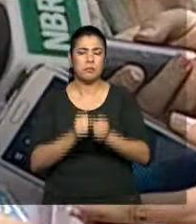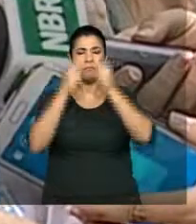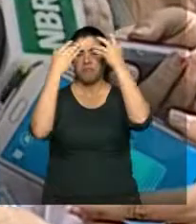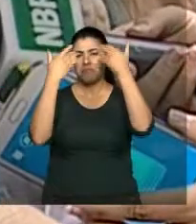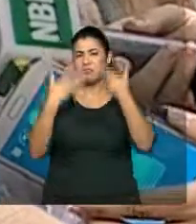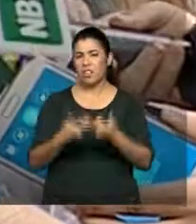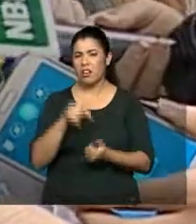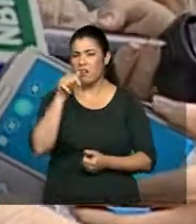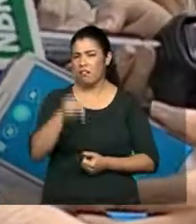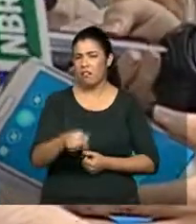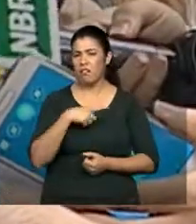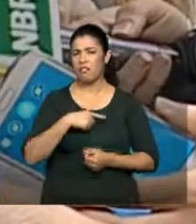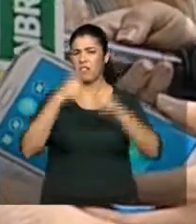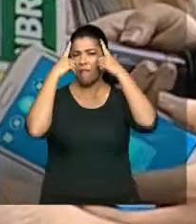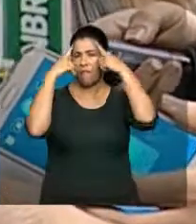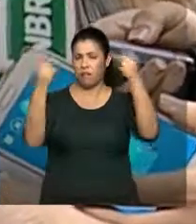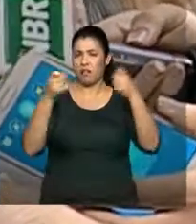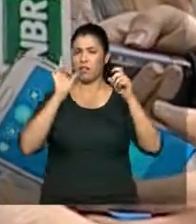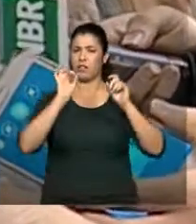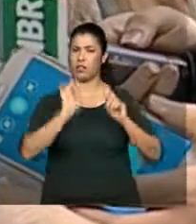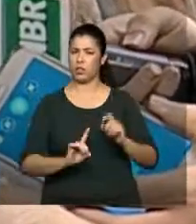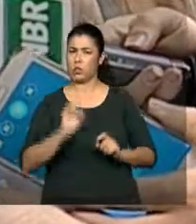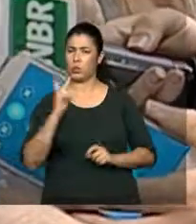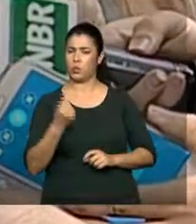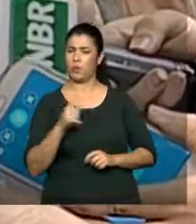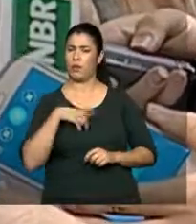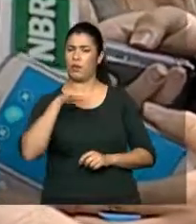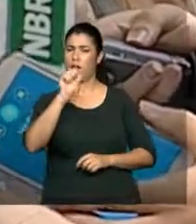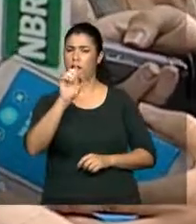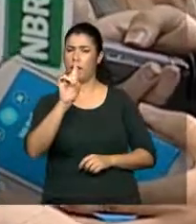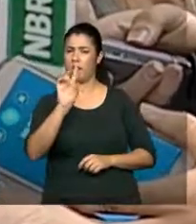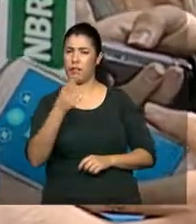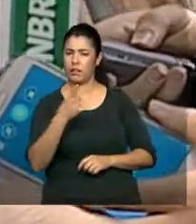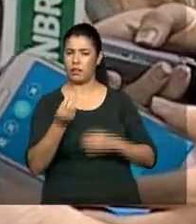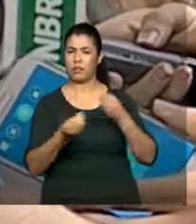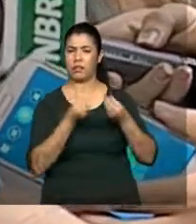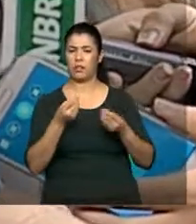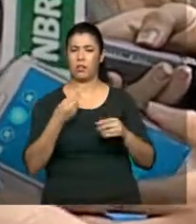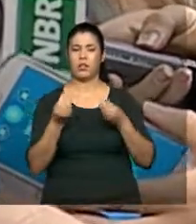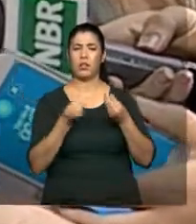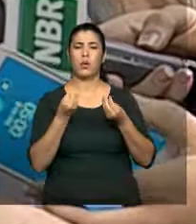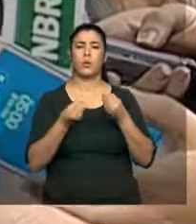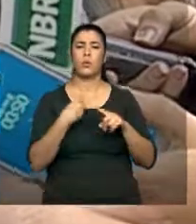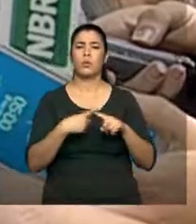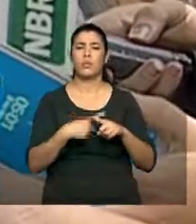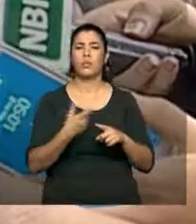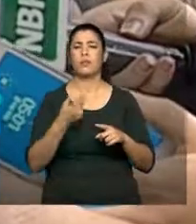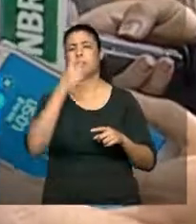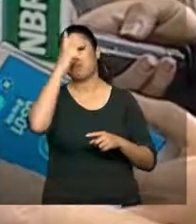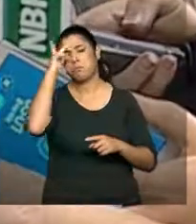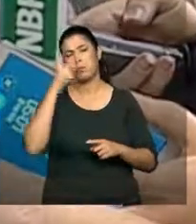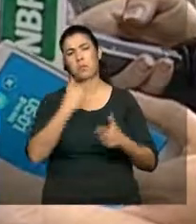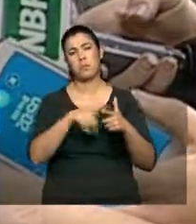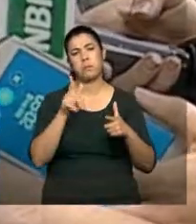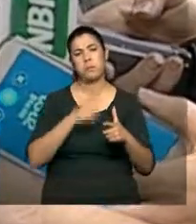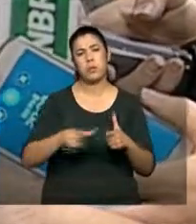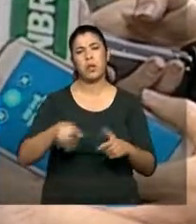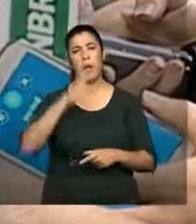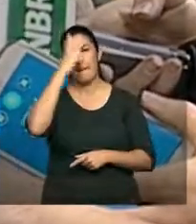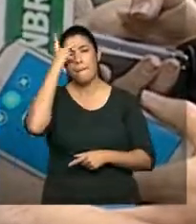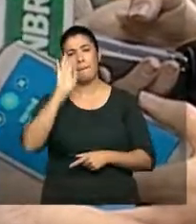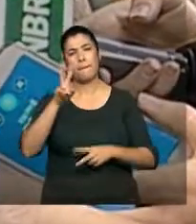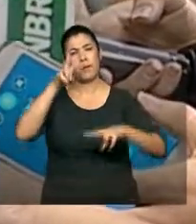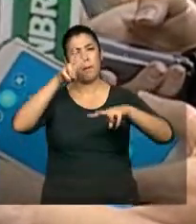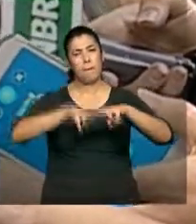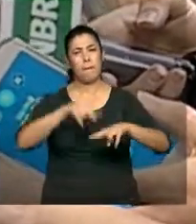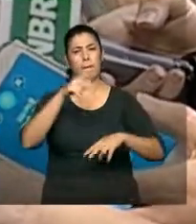que não tem violação de direitos humanos, não é também da Secretaria garantir os direitos humanos também no caso dos presidiários, as pessoas estão em situação de presídio,